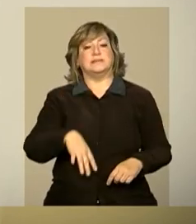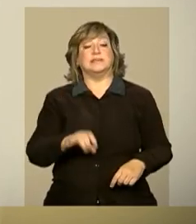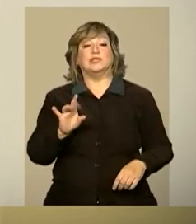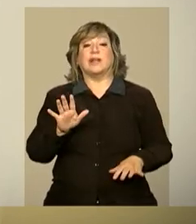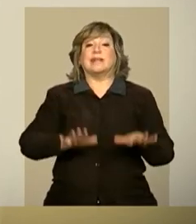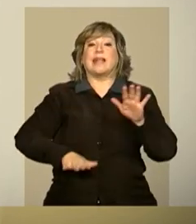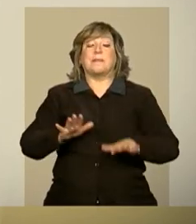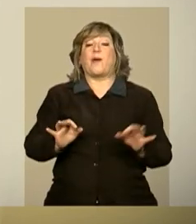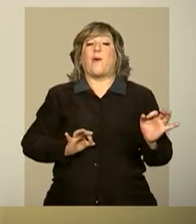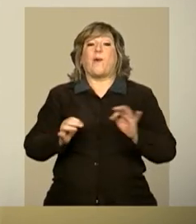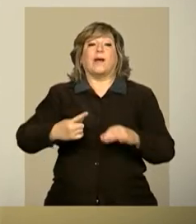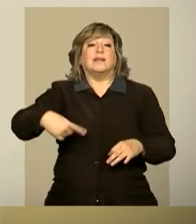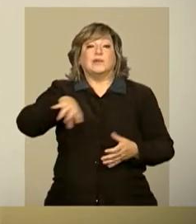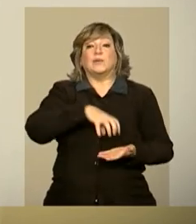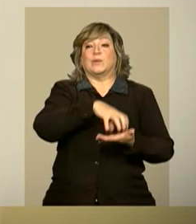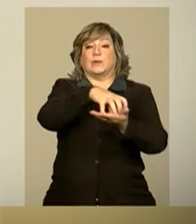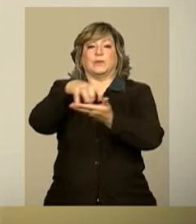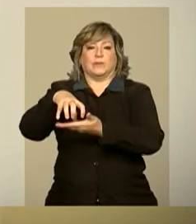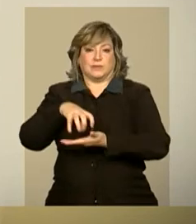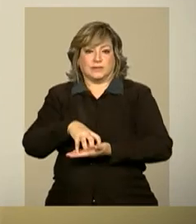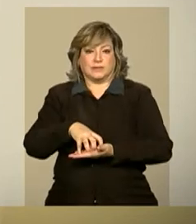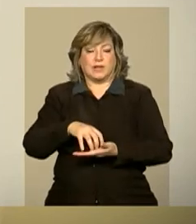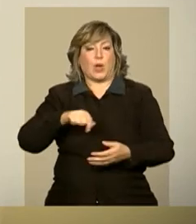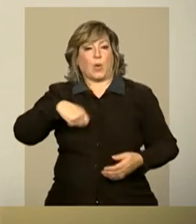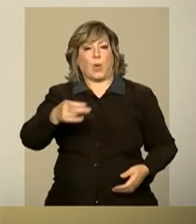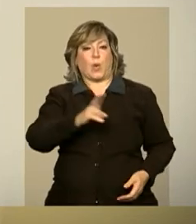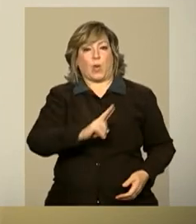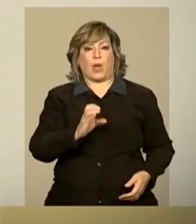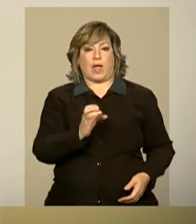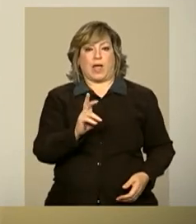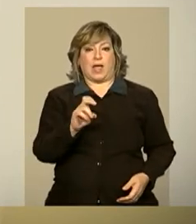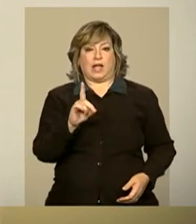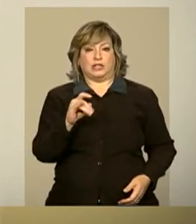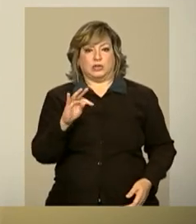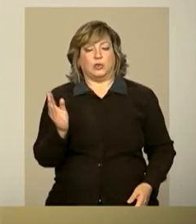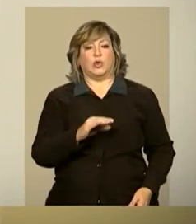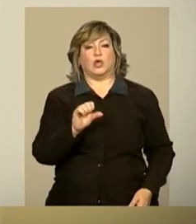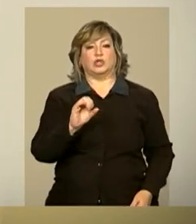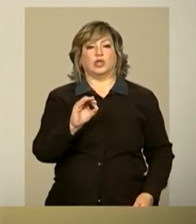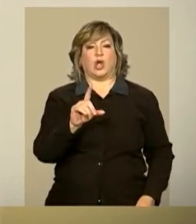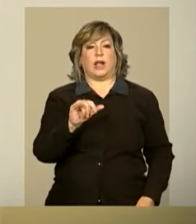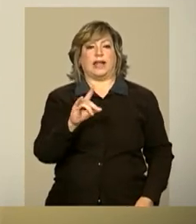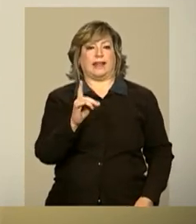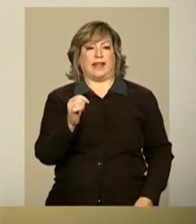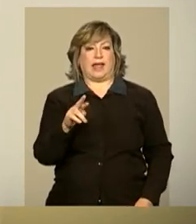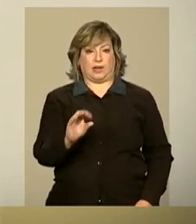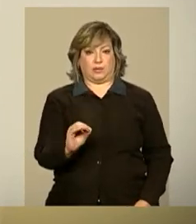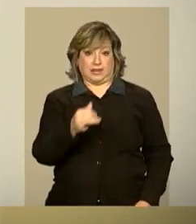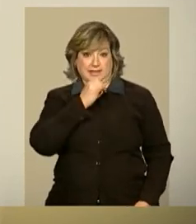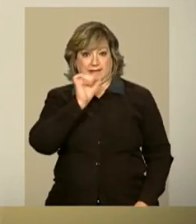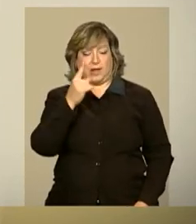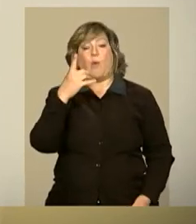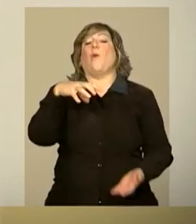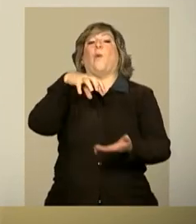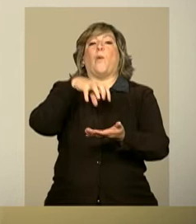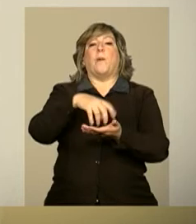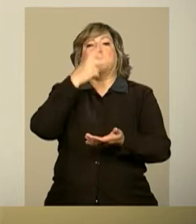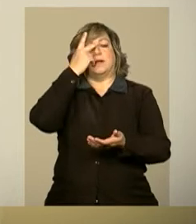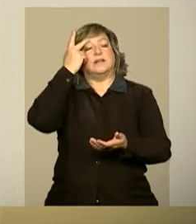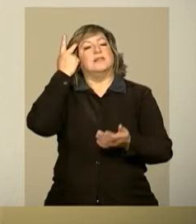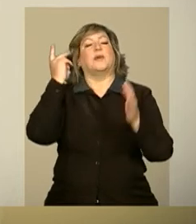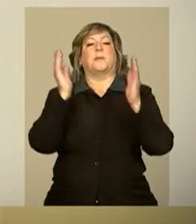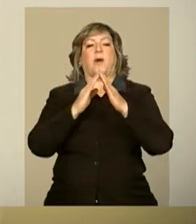do Organização das Comunidades é o chamado crédito solidário Olha que bacana um grupo de moradores se